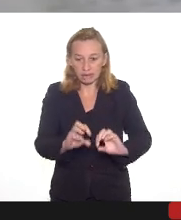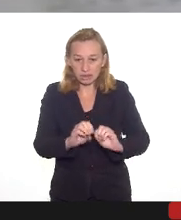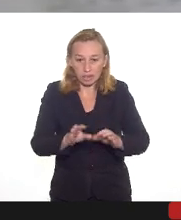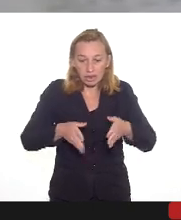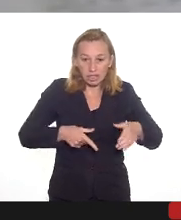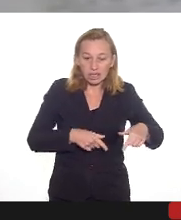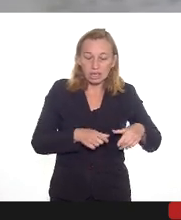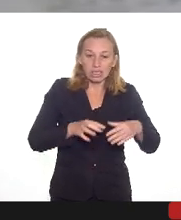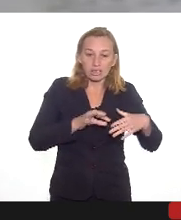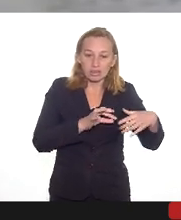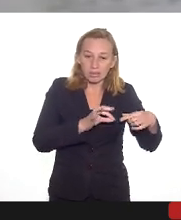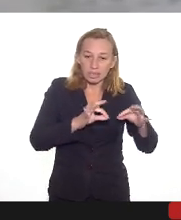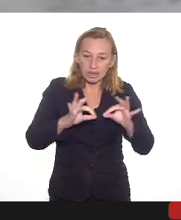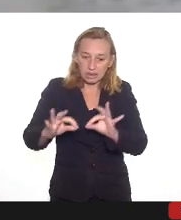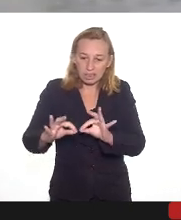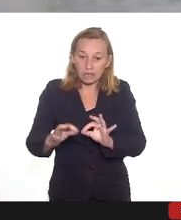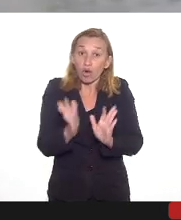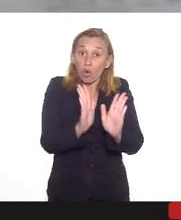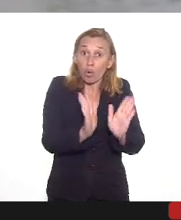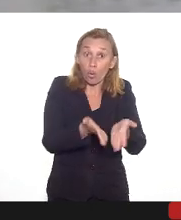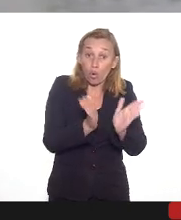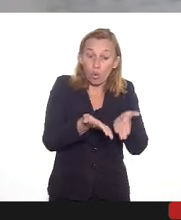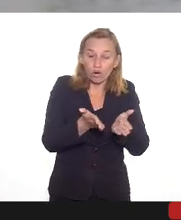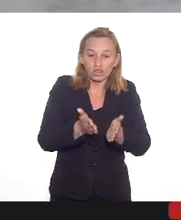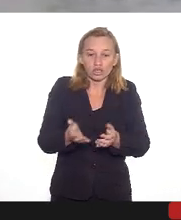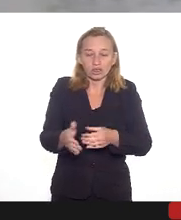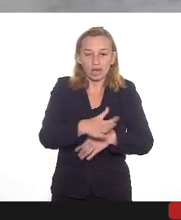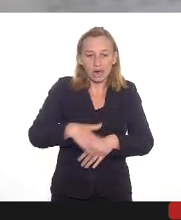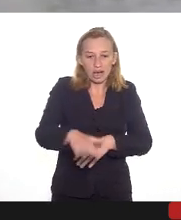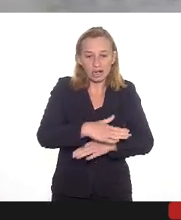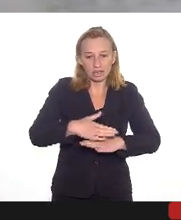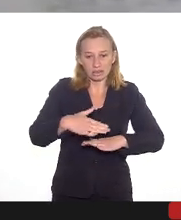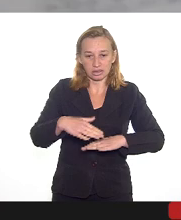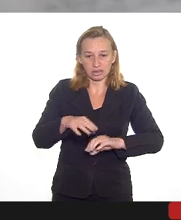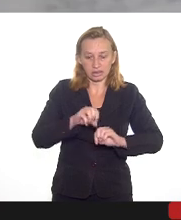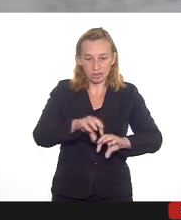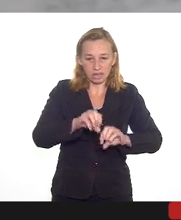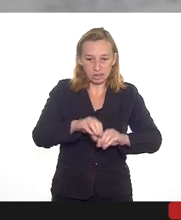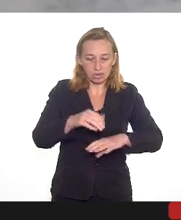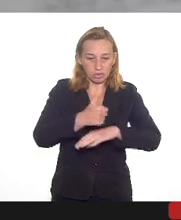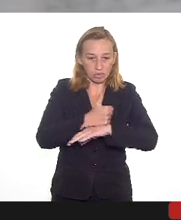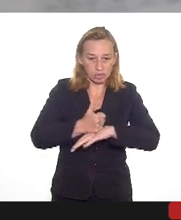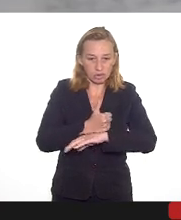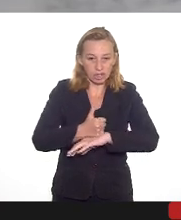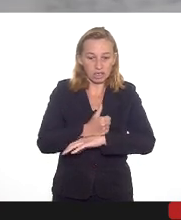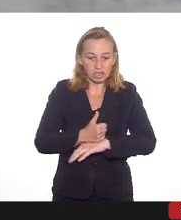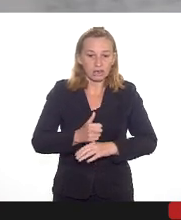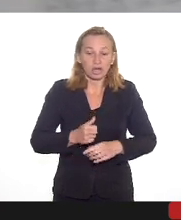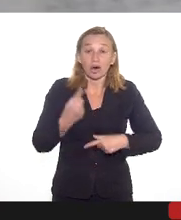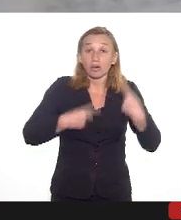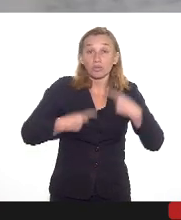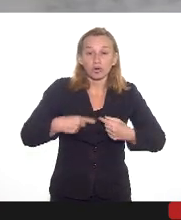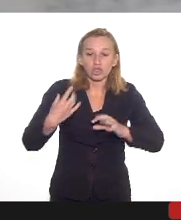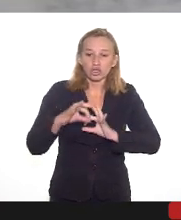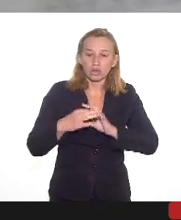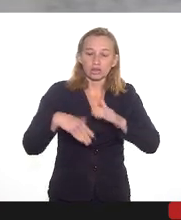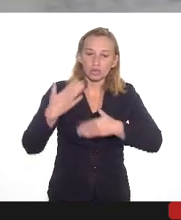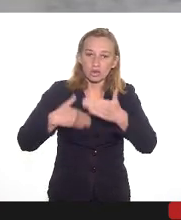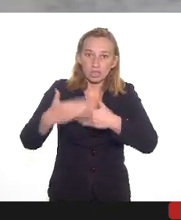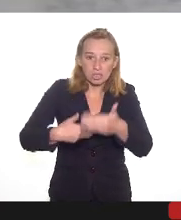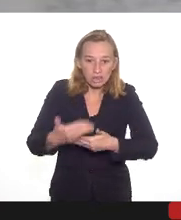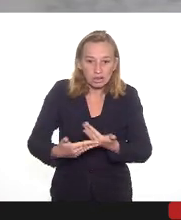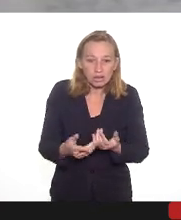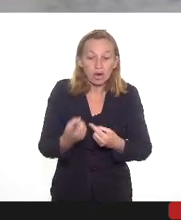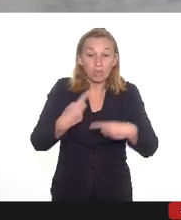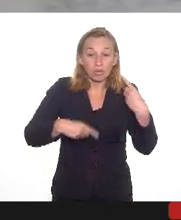linha, hoje, nós, profissionais de educação da rede estadual, tiramos como política, ao longo desses anos, fazer uma